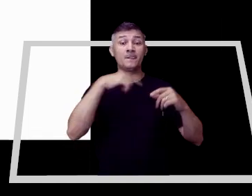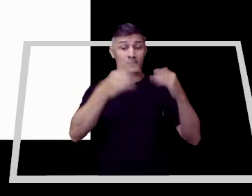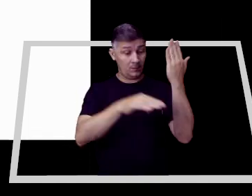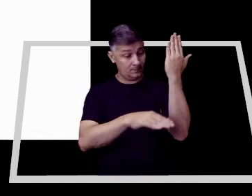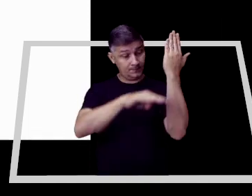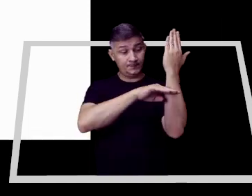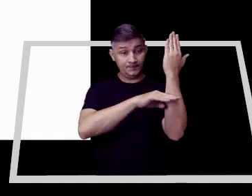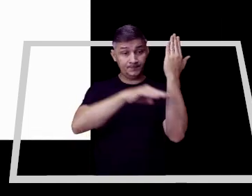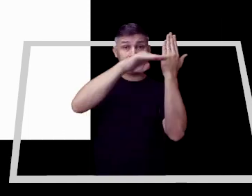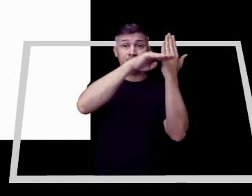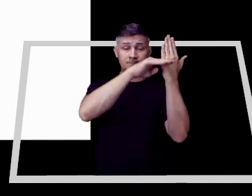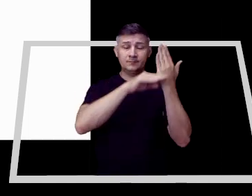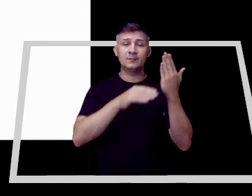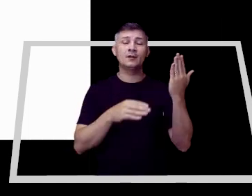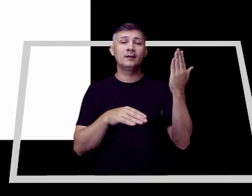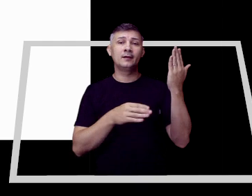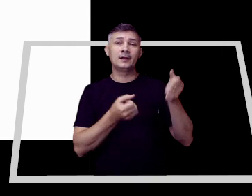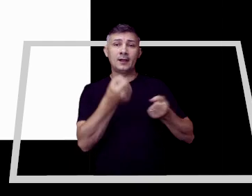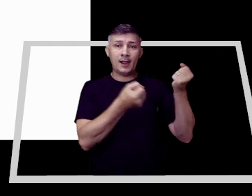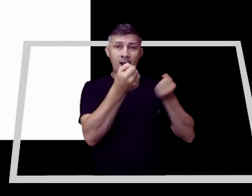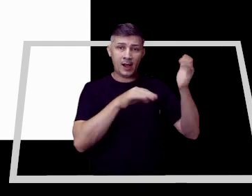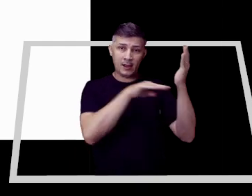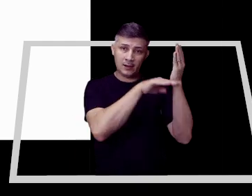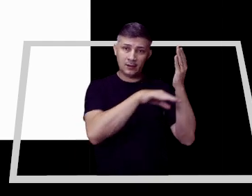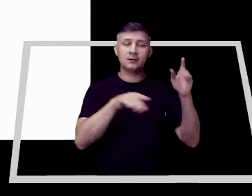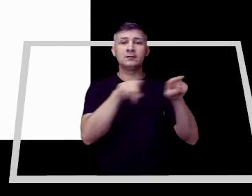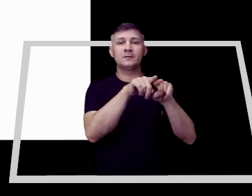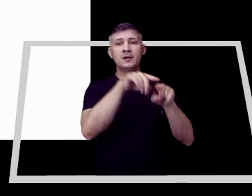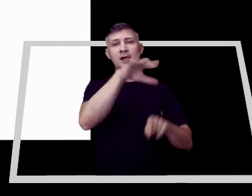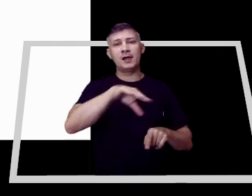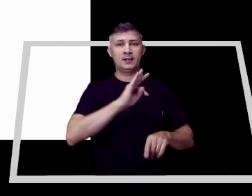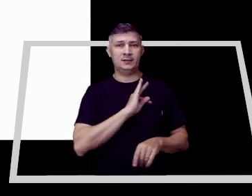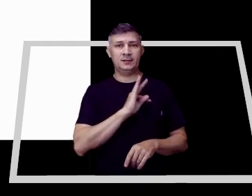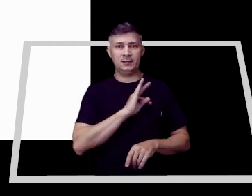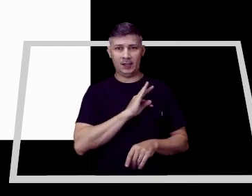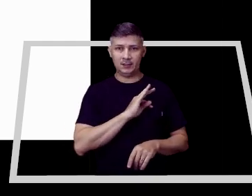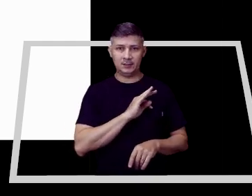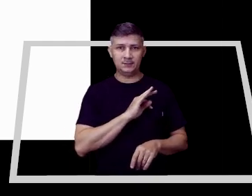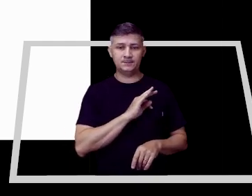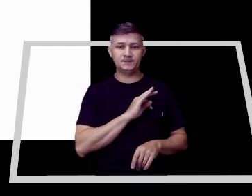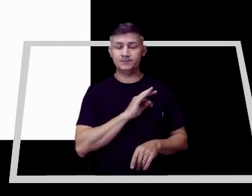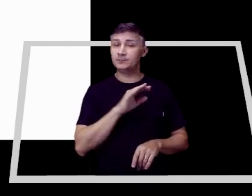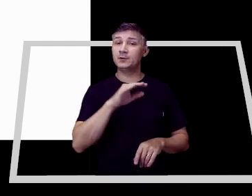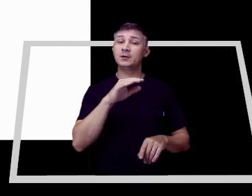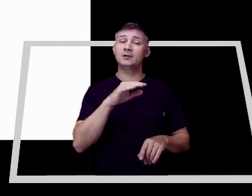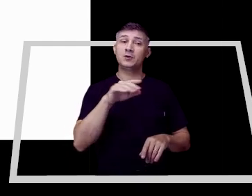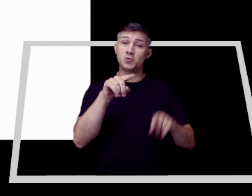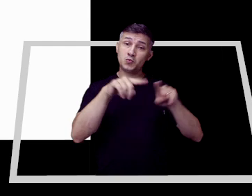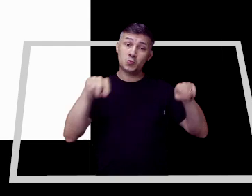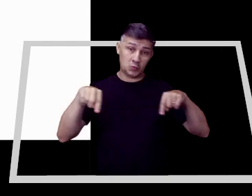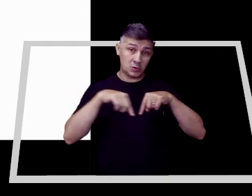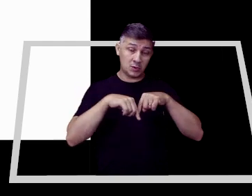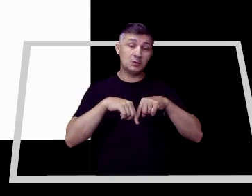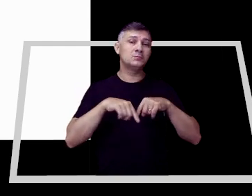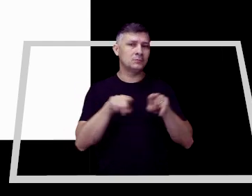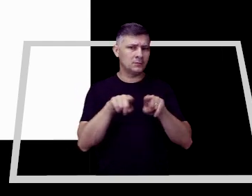E aí 2 pisos de garagem e áreas técnicas e as 2 alas de